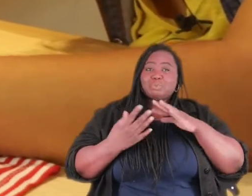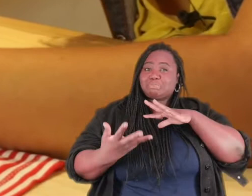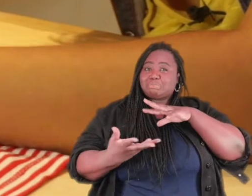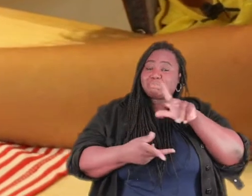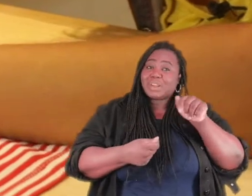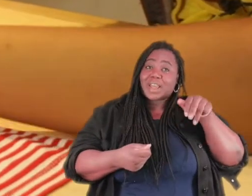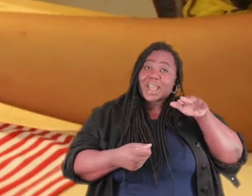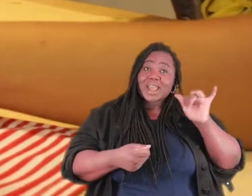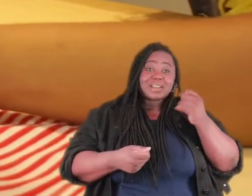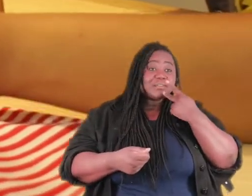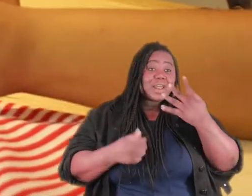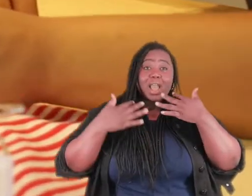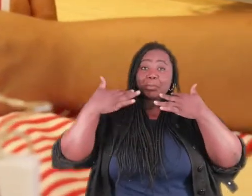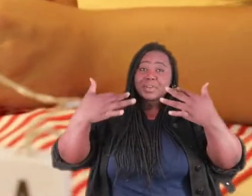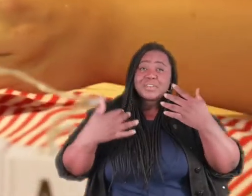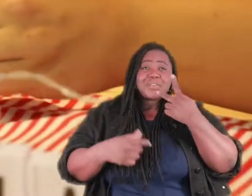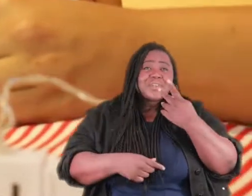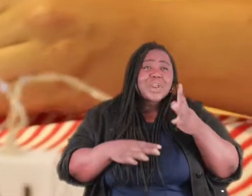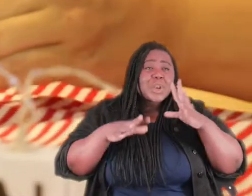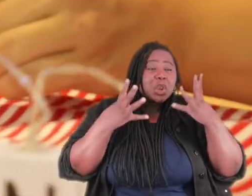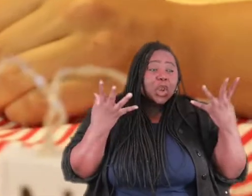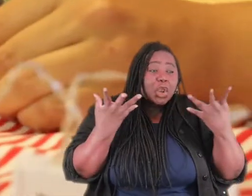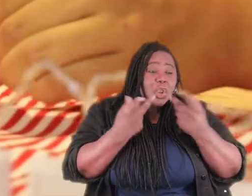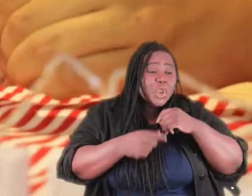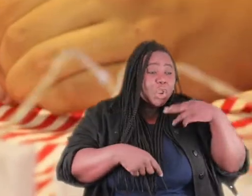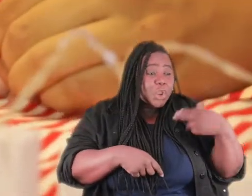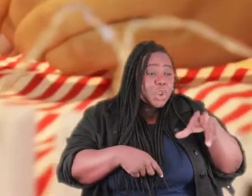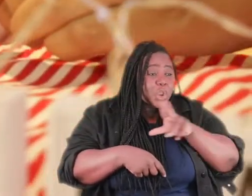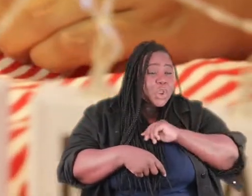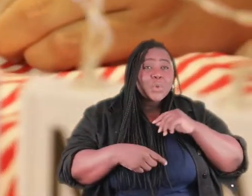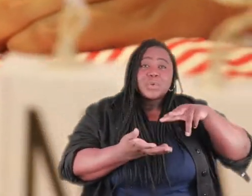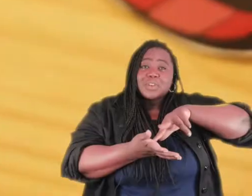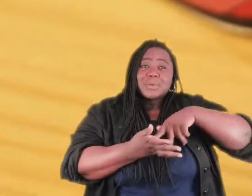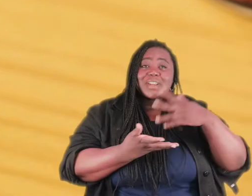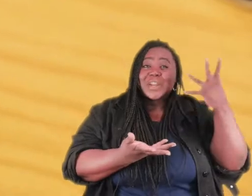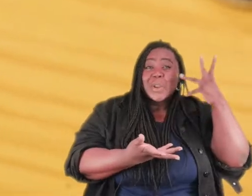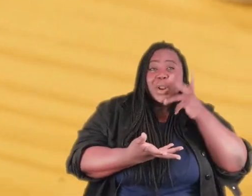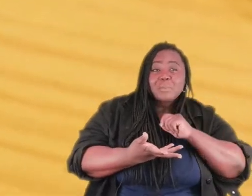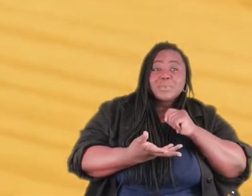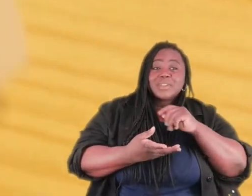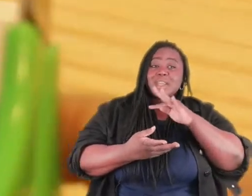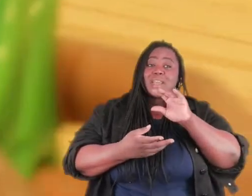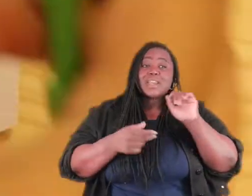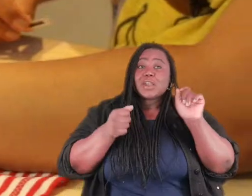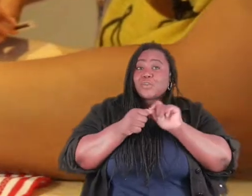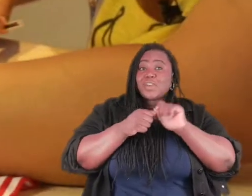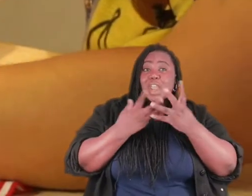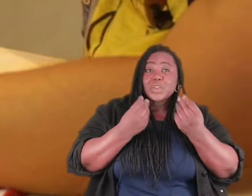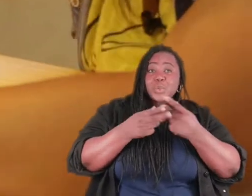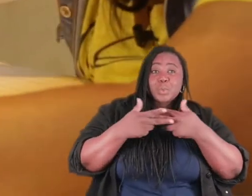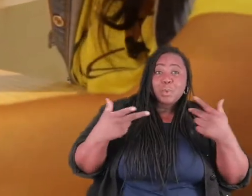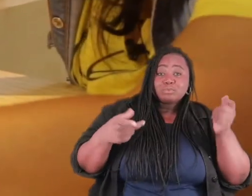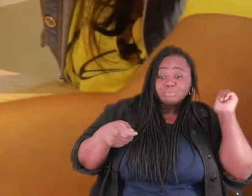Nina. A plateia comentava, mas que incrível bailarina! Já Theo fez truques à beça com